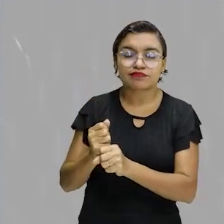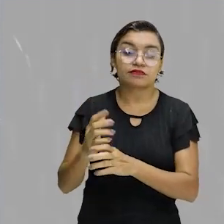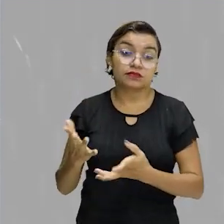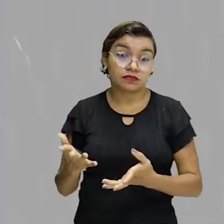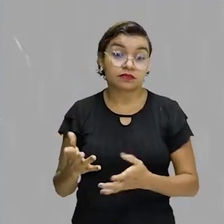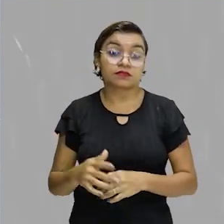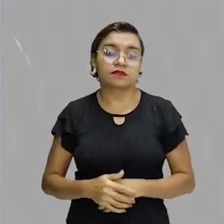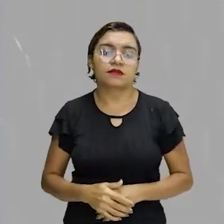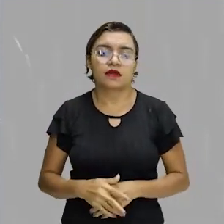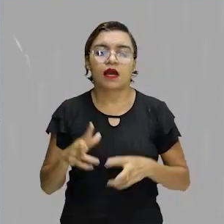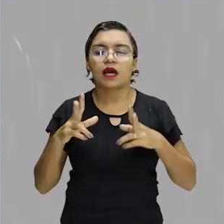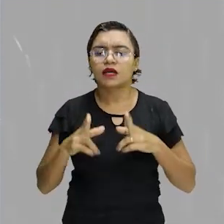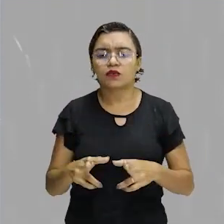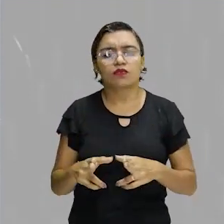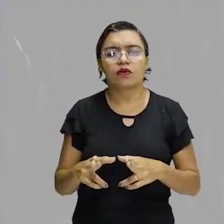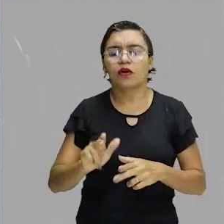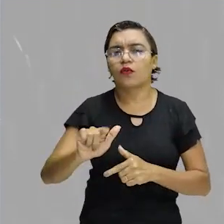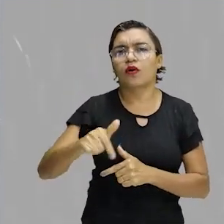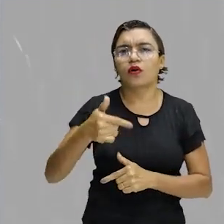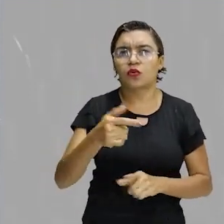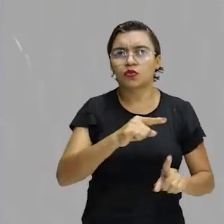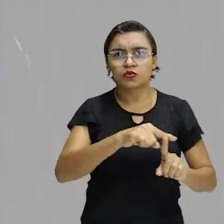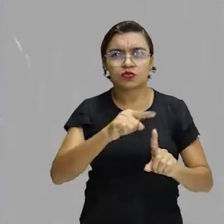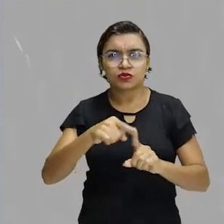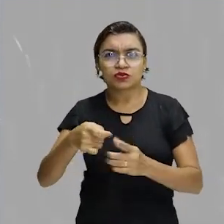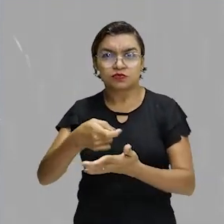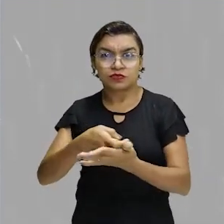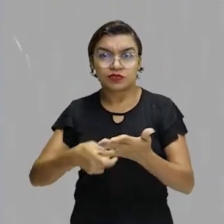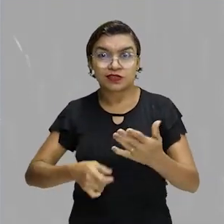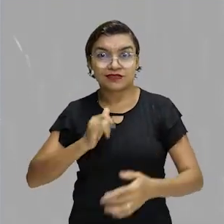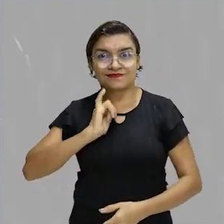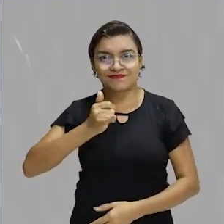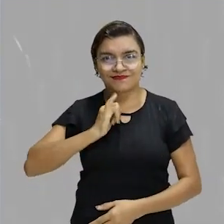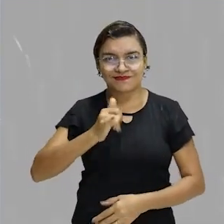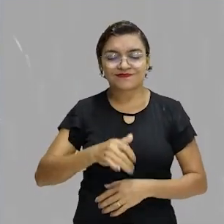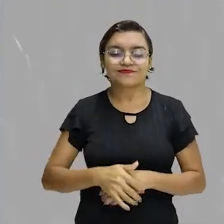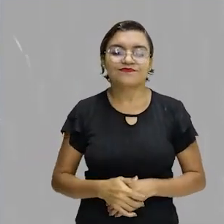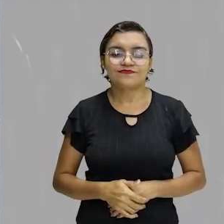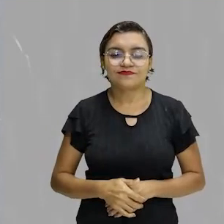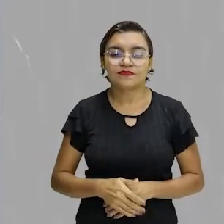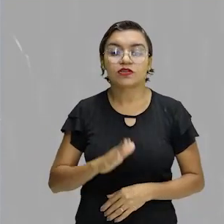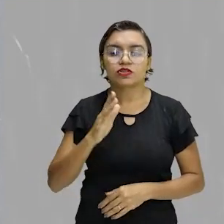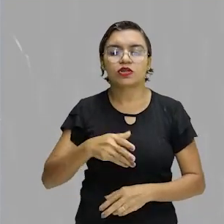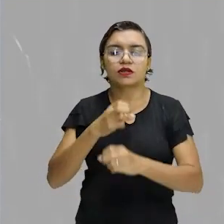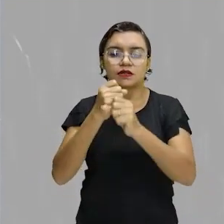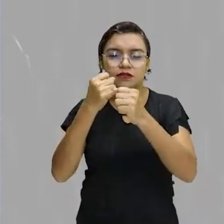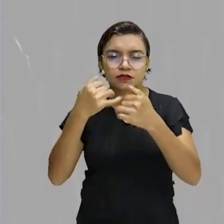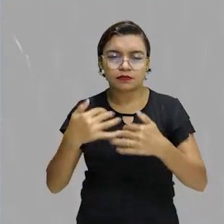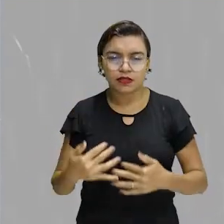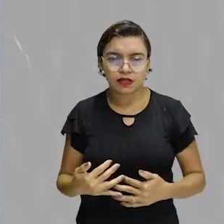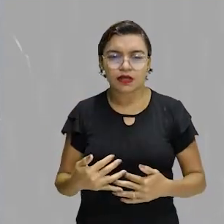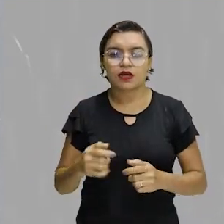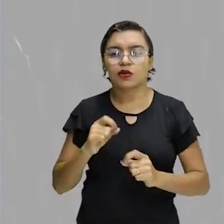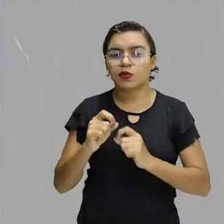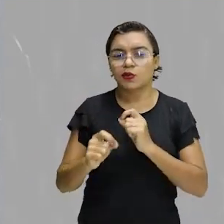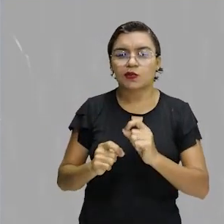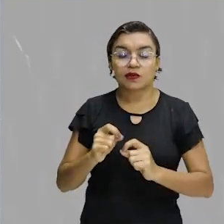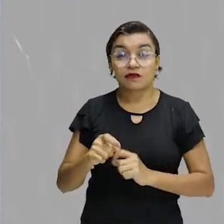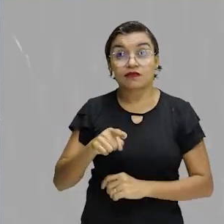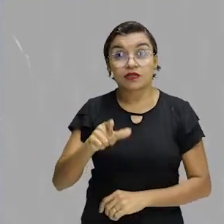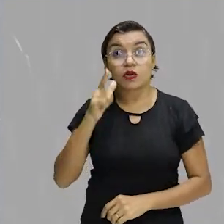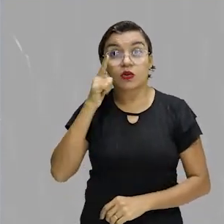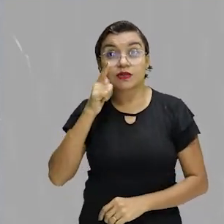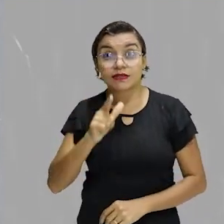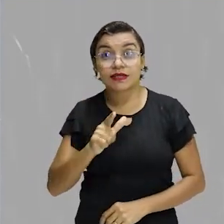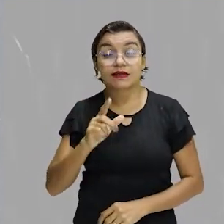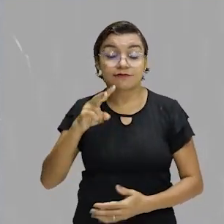é semelhante a qualquer outro tipo de texto narrativo. Tá? E como eu mencionei, a clássica definição é de você conseguir ler